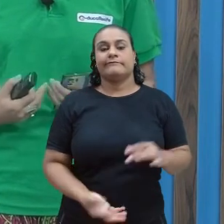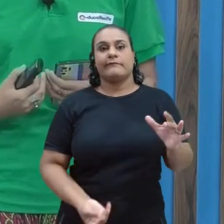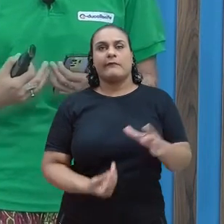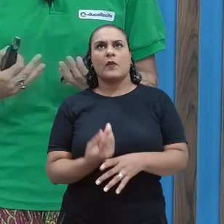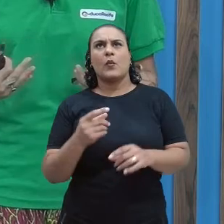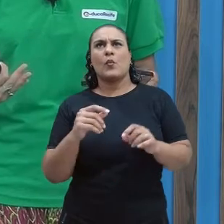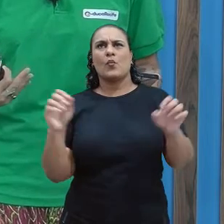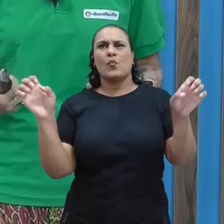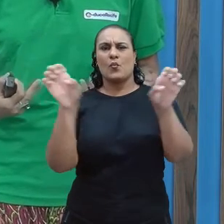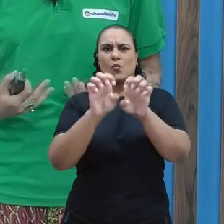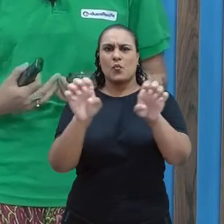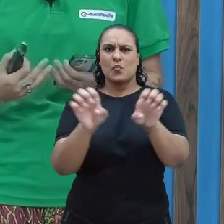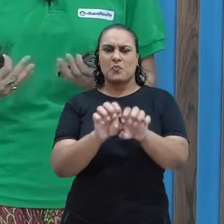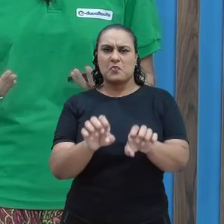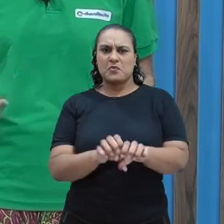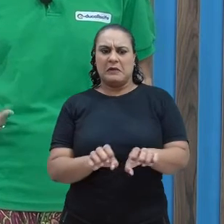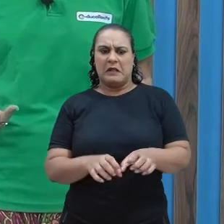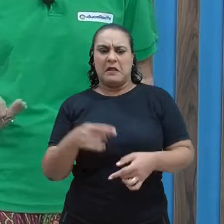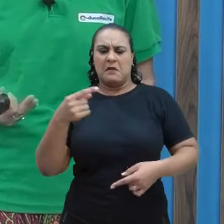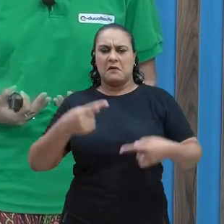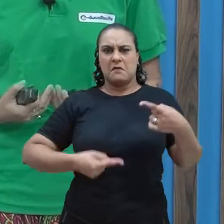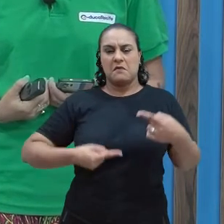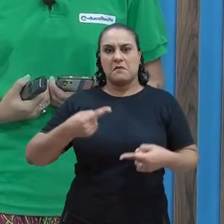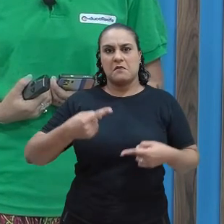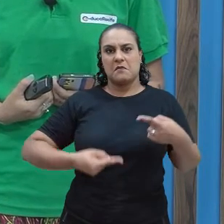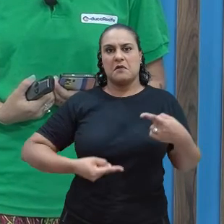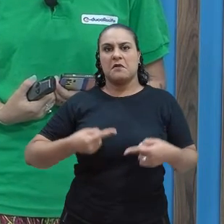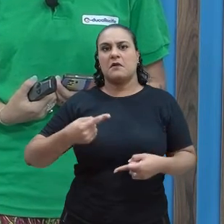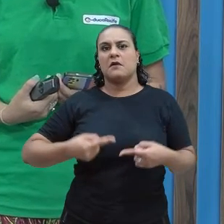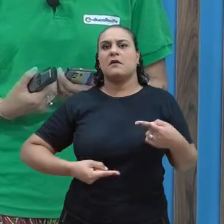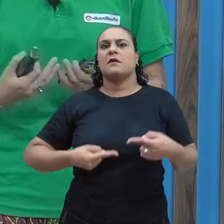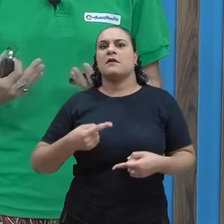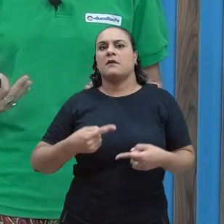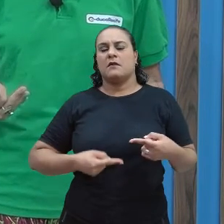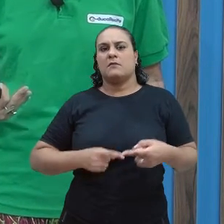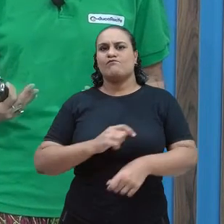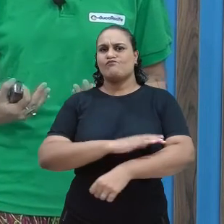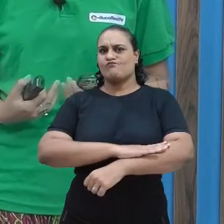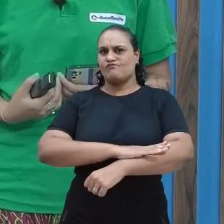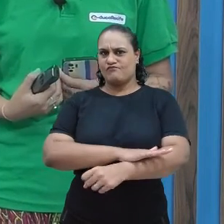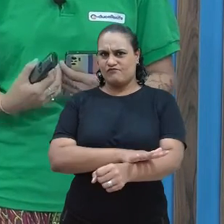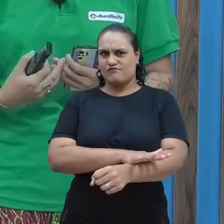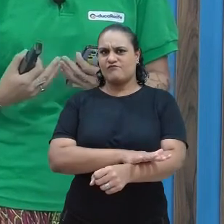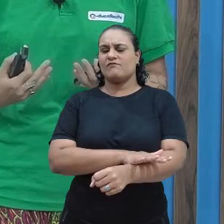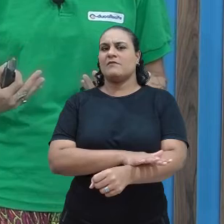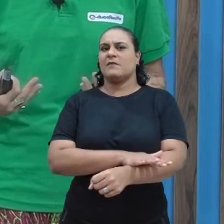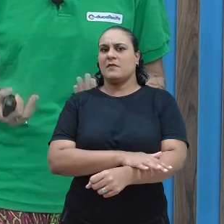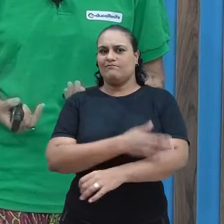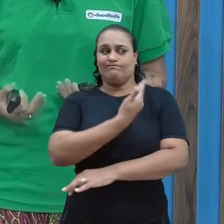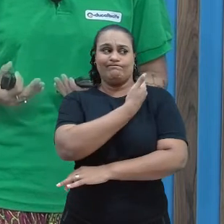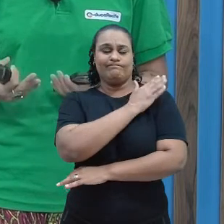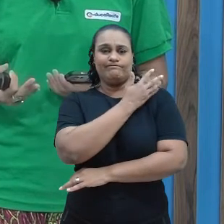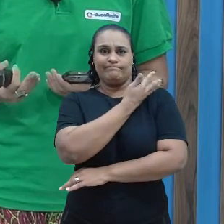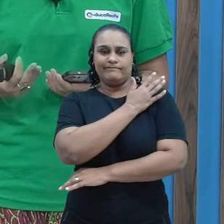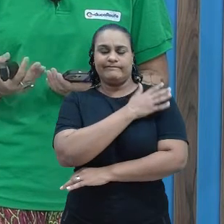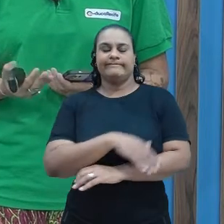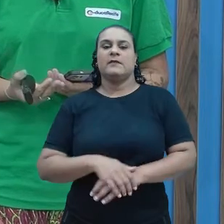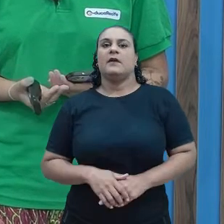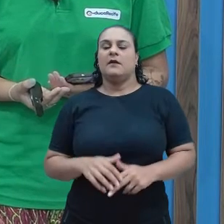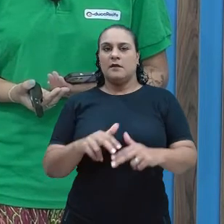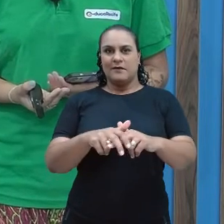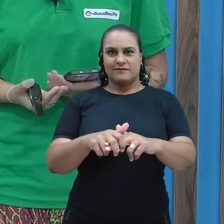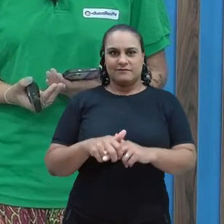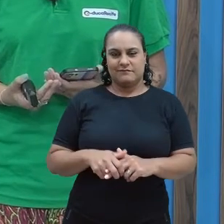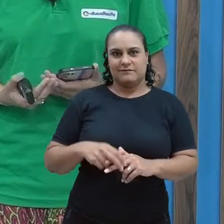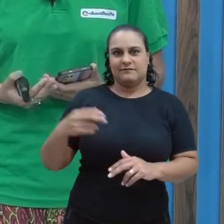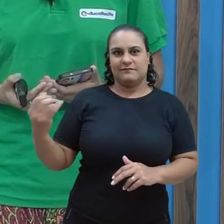uma estrutura aí, né, uma política mesmo de racismo, né, de discriminação. E por isso que é tão